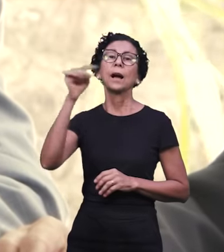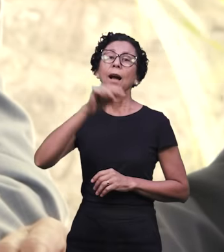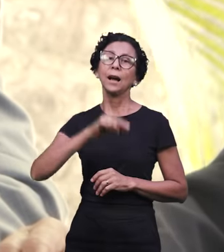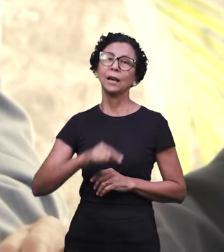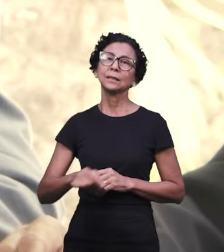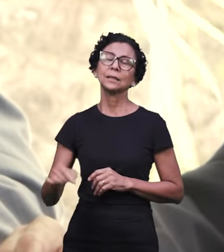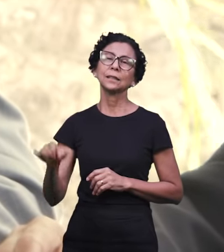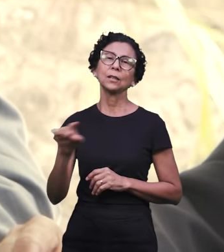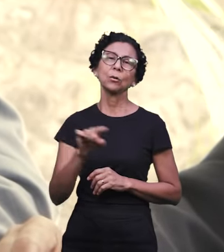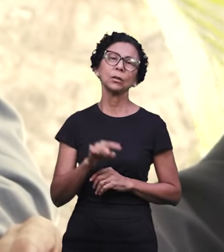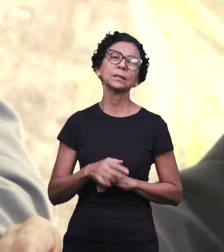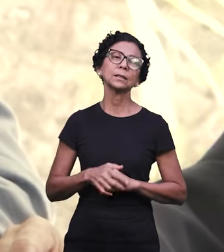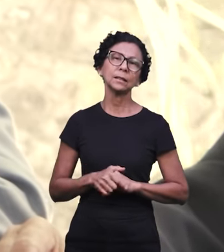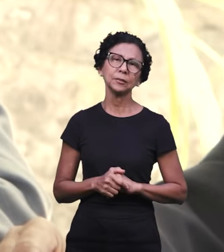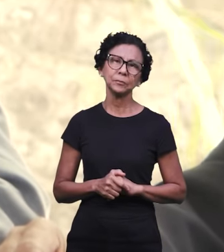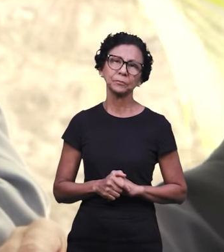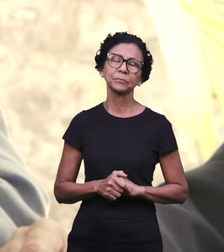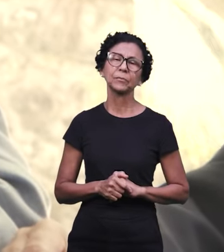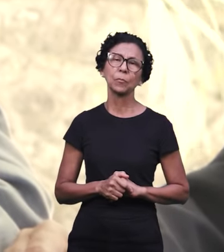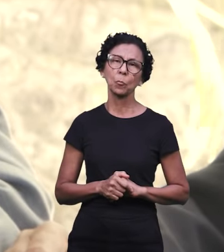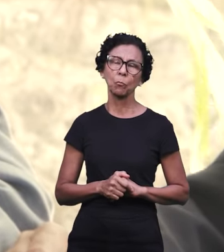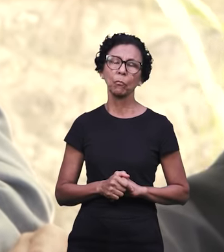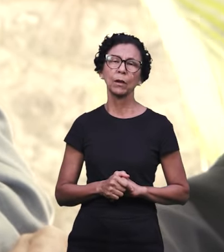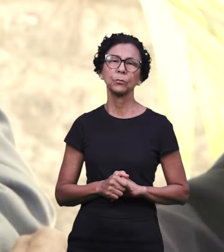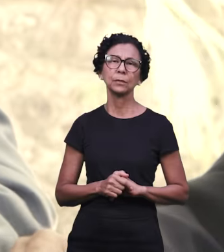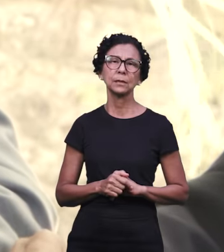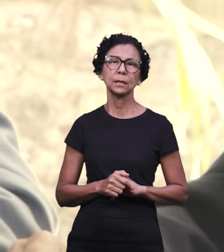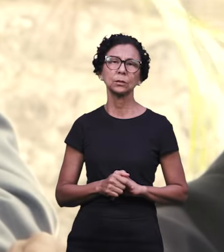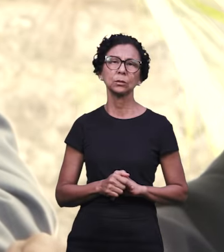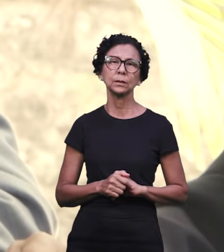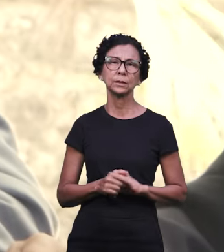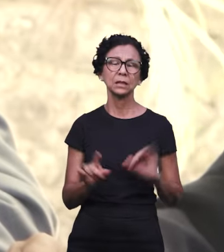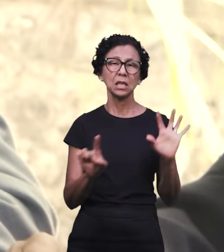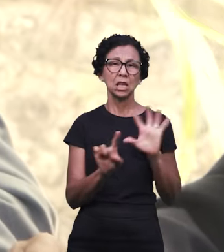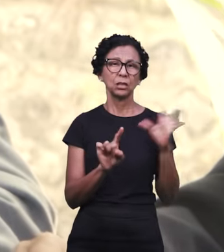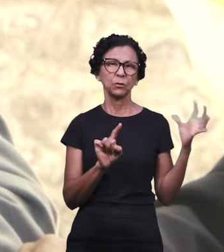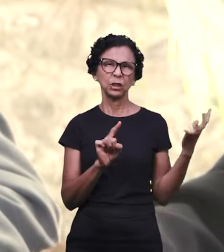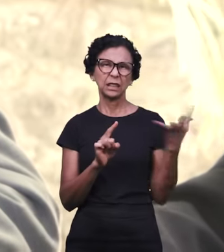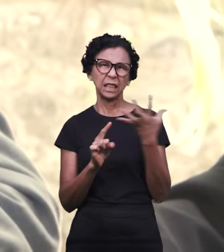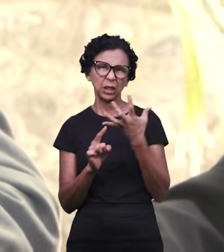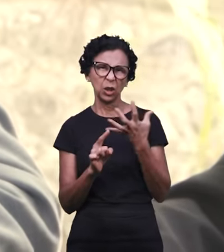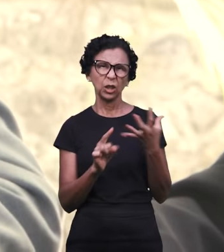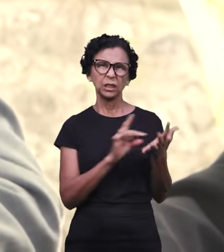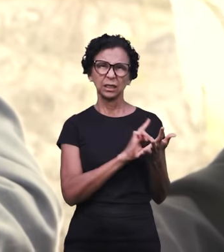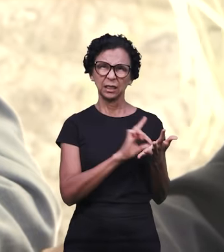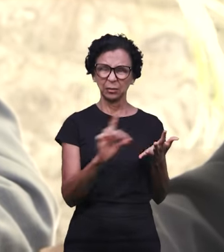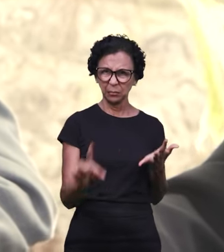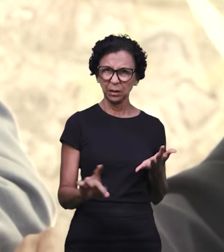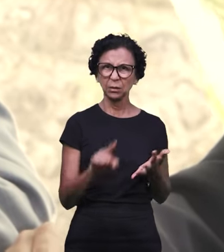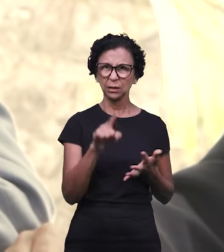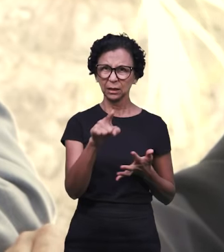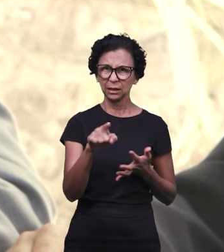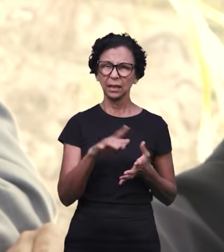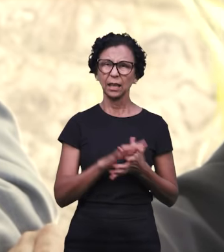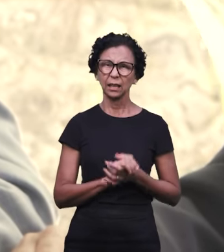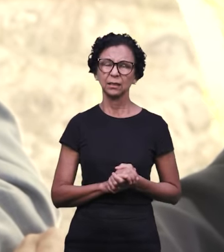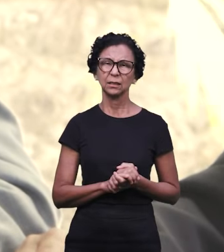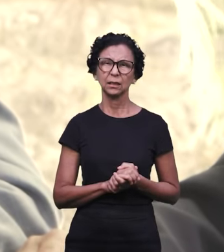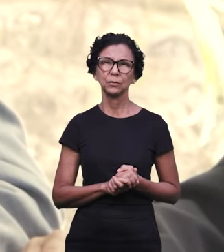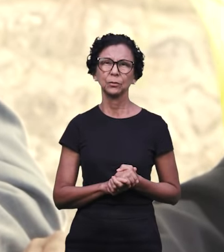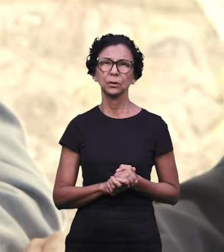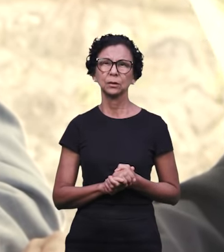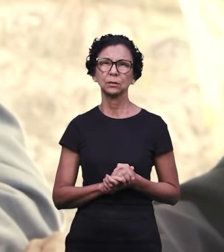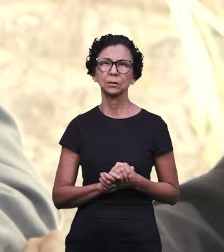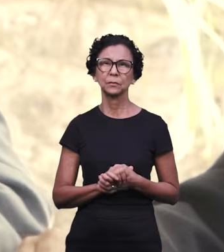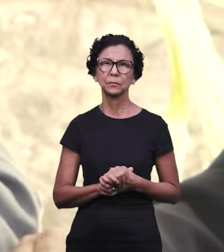pelos ativistas que são inimigos da obra e, na sua maioria, caídos. Não deis ouvidos a esse tipo